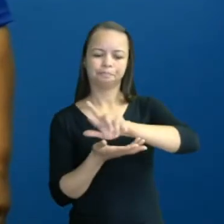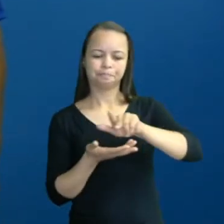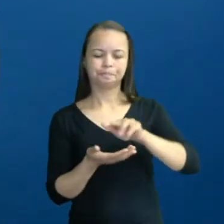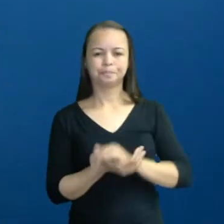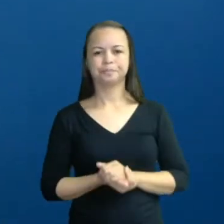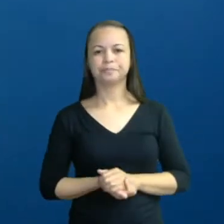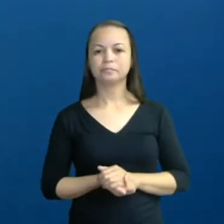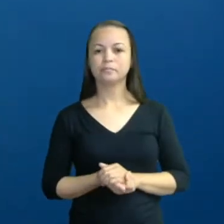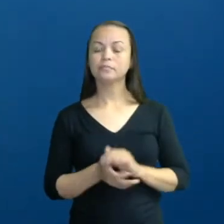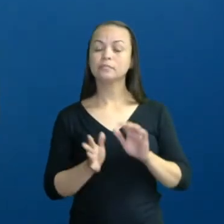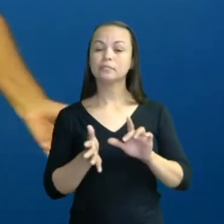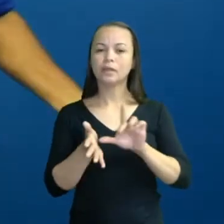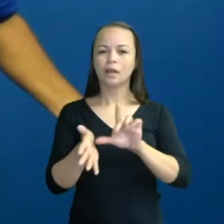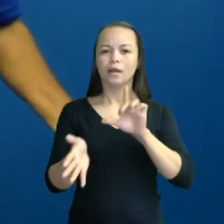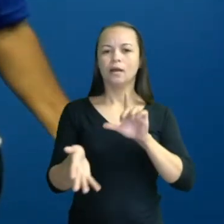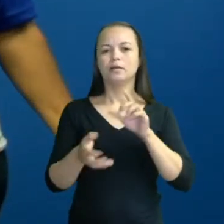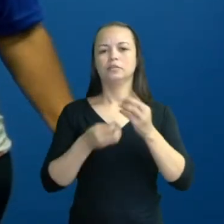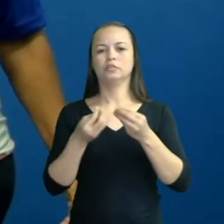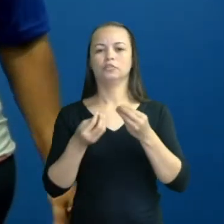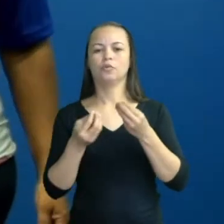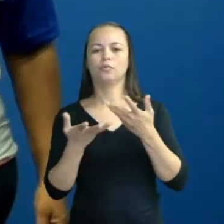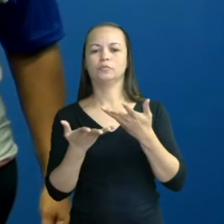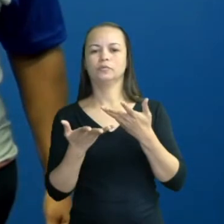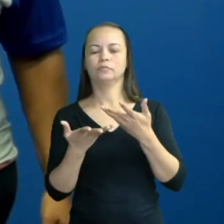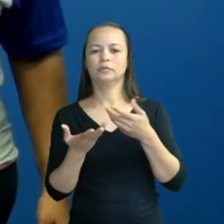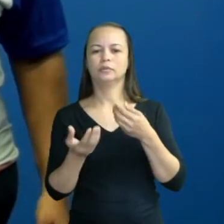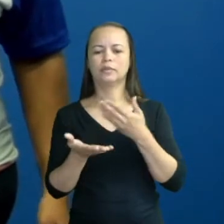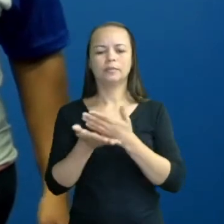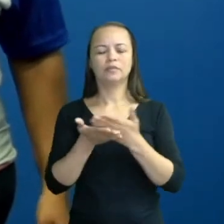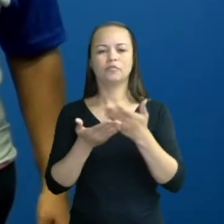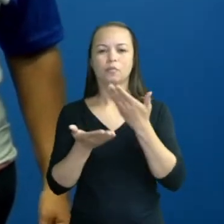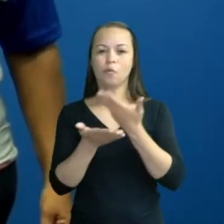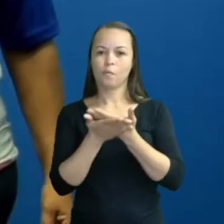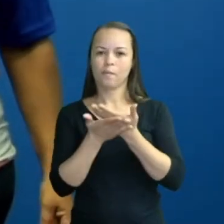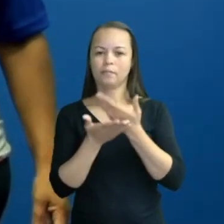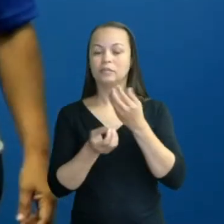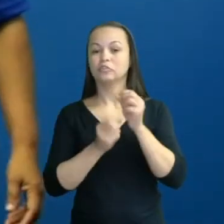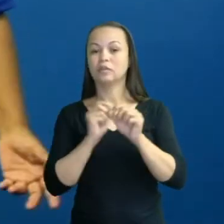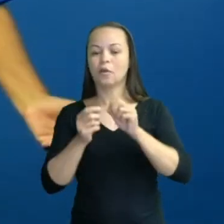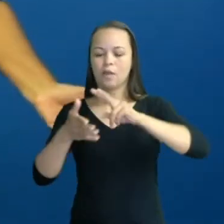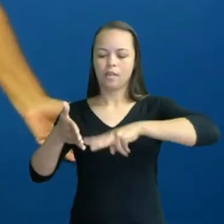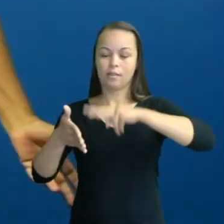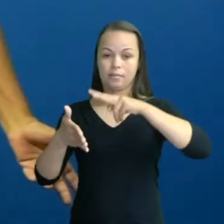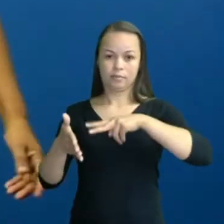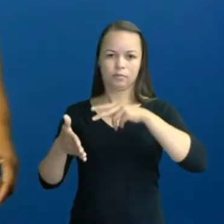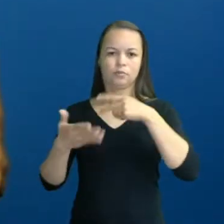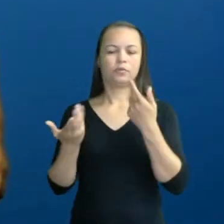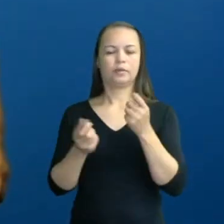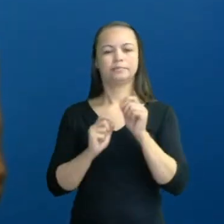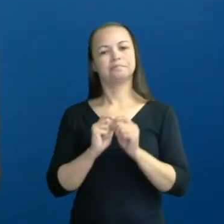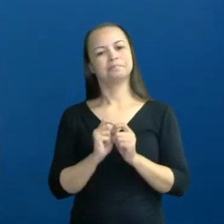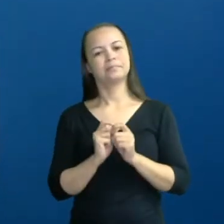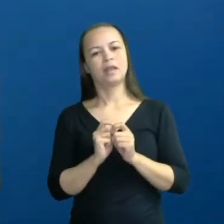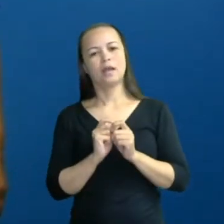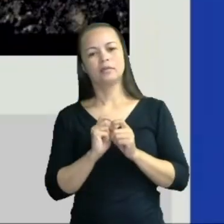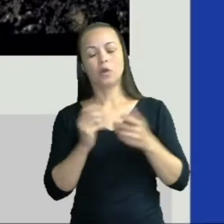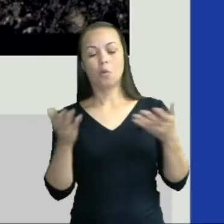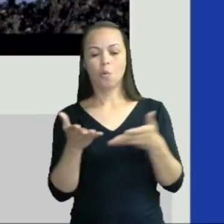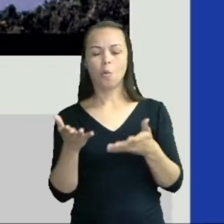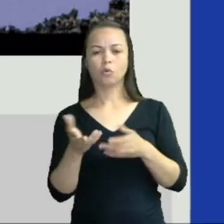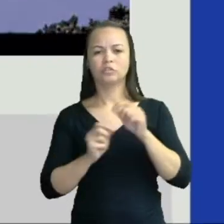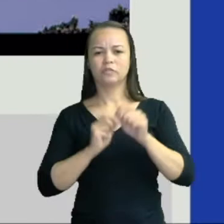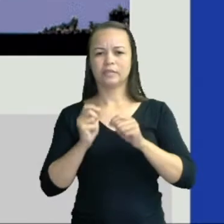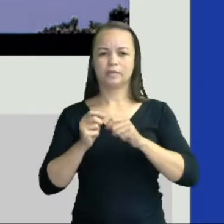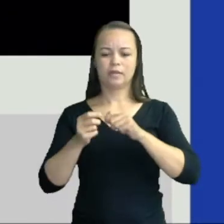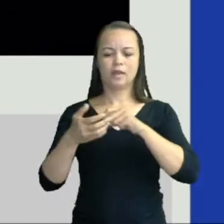Mas antes, como sempre, vamos para a nossa leitura de leite. E hoje, nossa leitura de leite vai ser sobre o